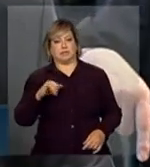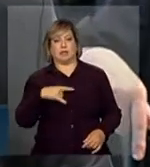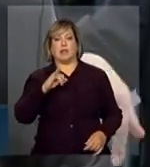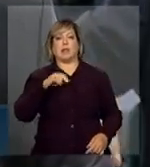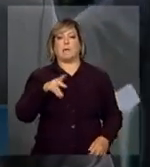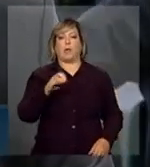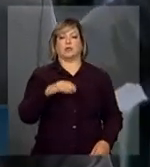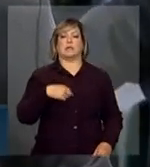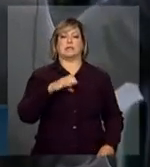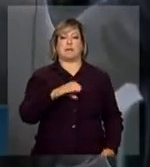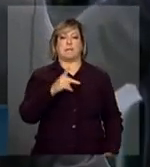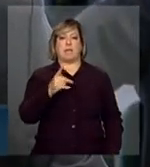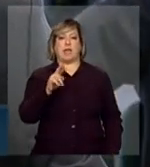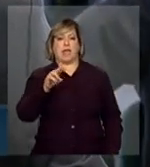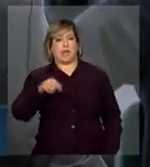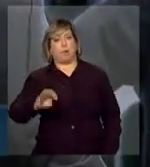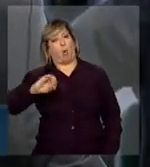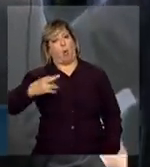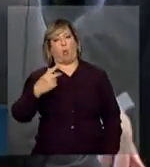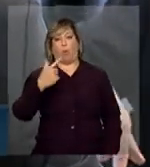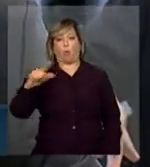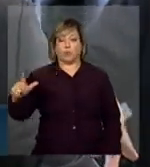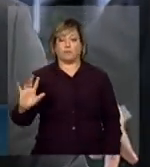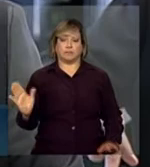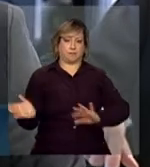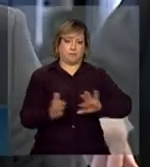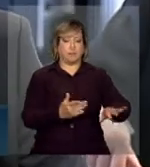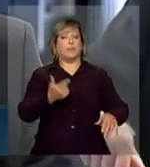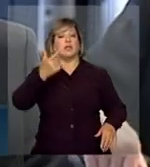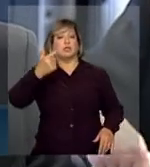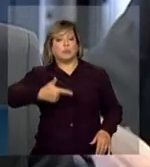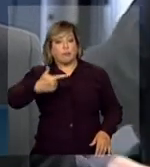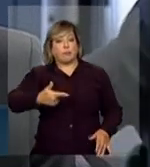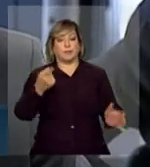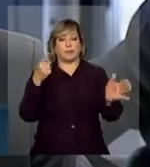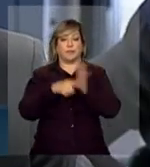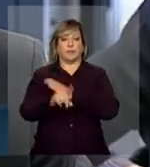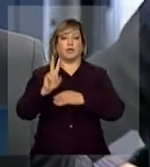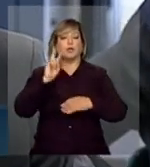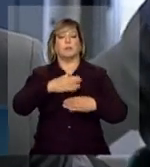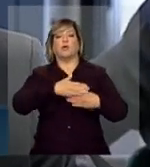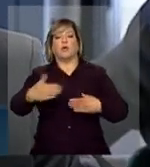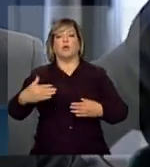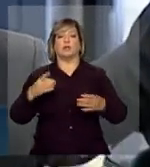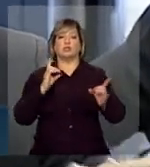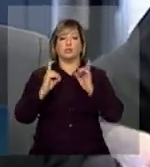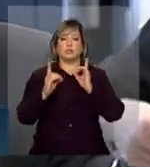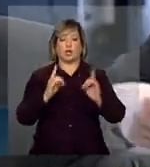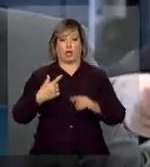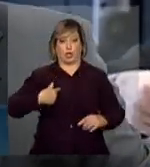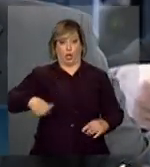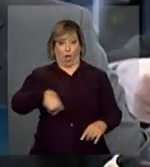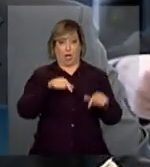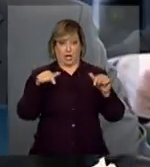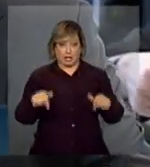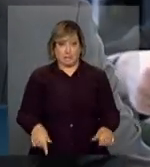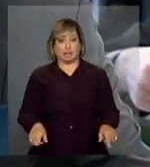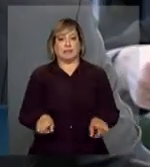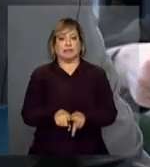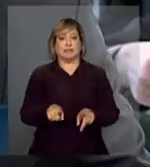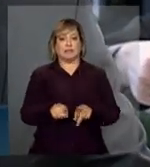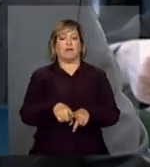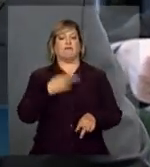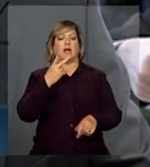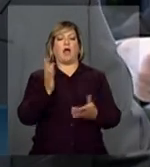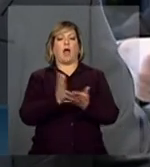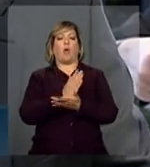são outras. A segunda pergunta é, ao longo da discussão, nós aqui tratamos também algumas vezes